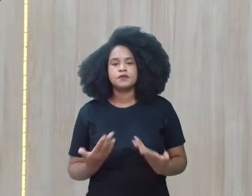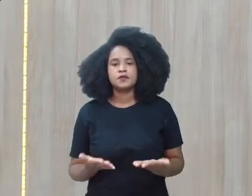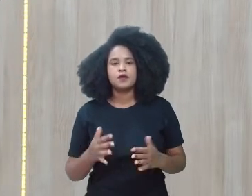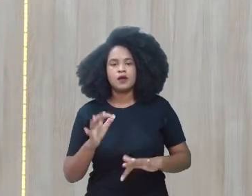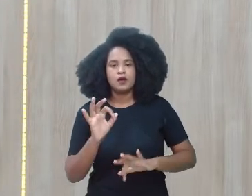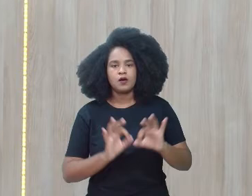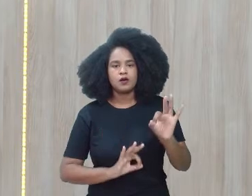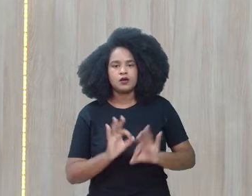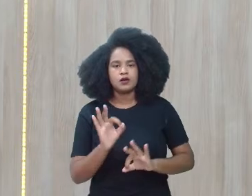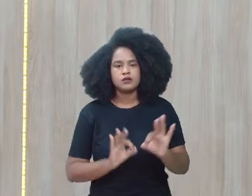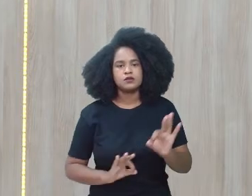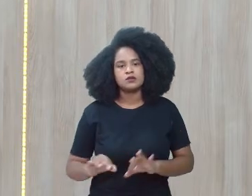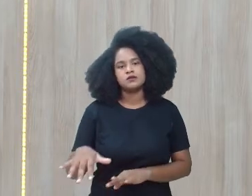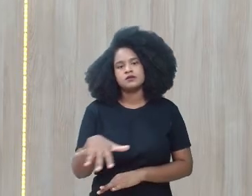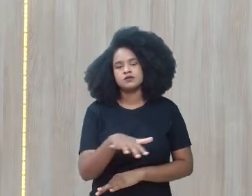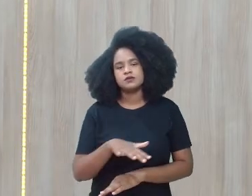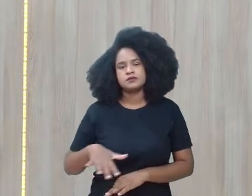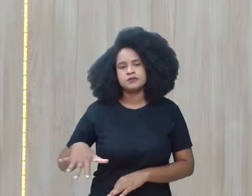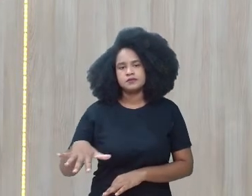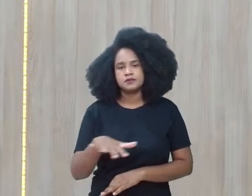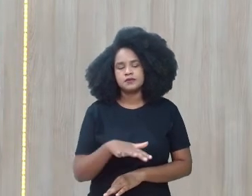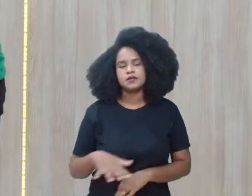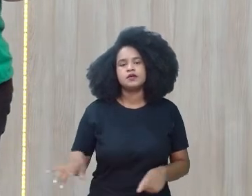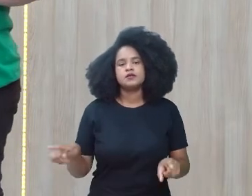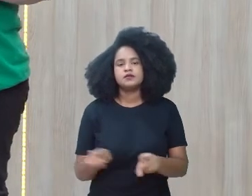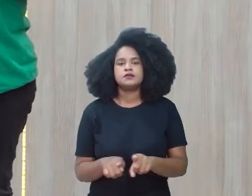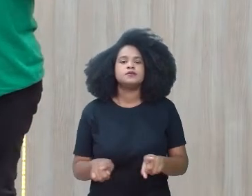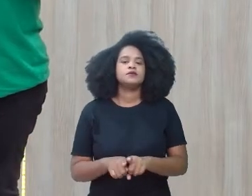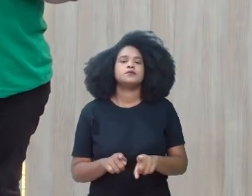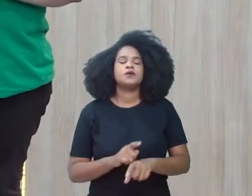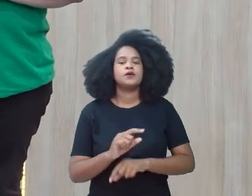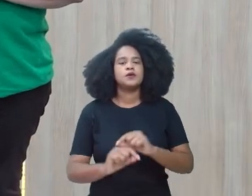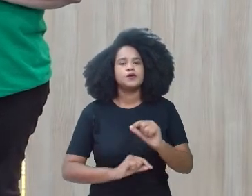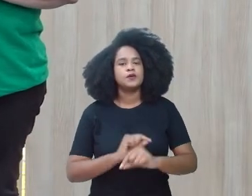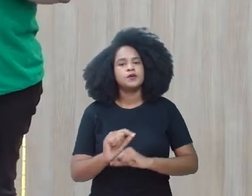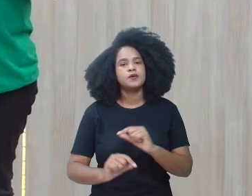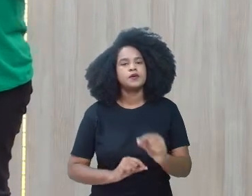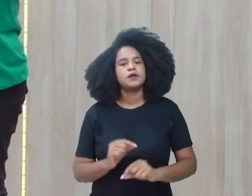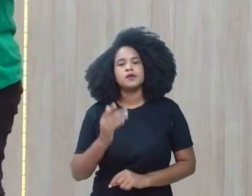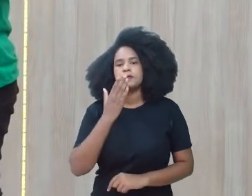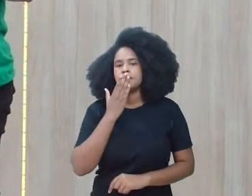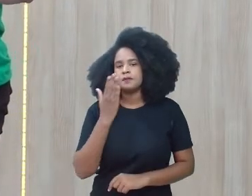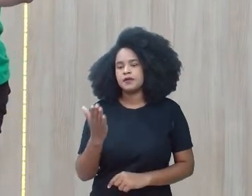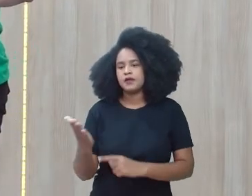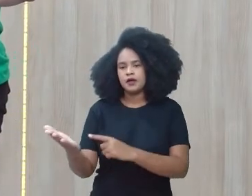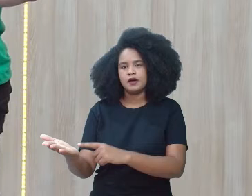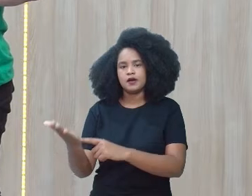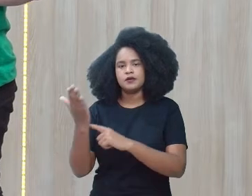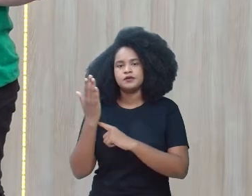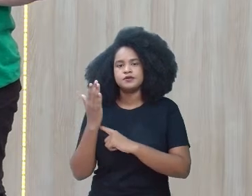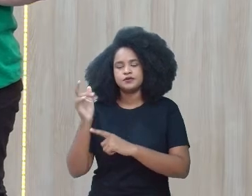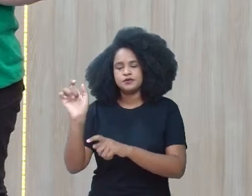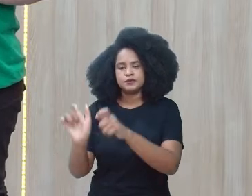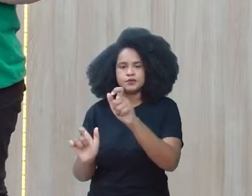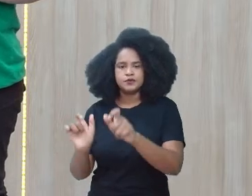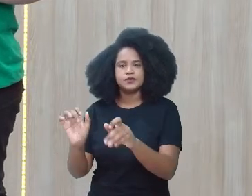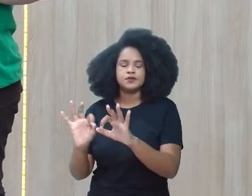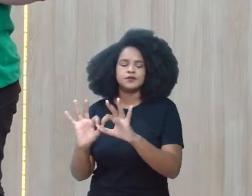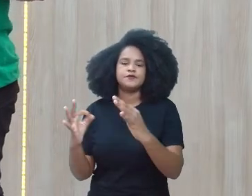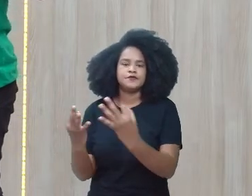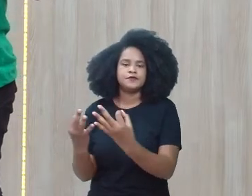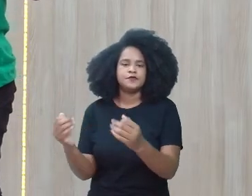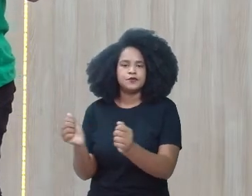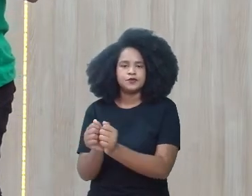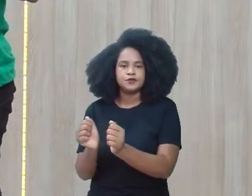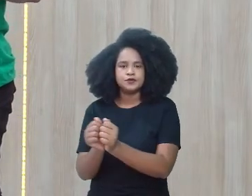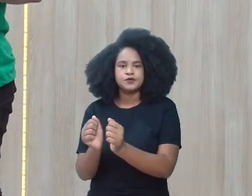Organiza o espaço, pede aí a colaboração do seu responsável, das pessoas que estão em casa, não é?